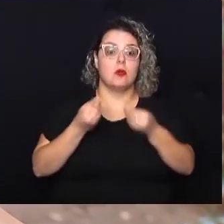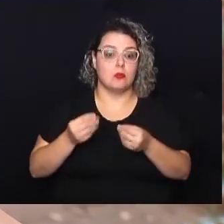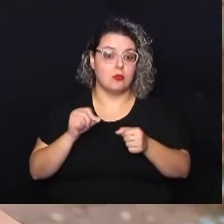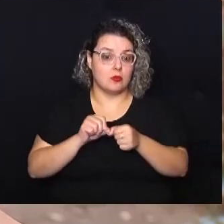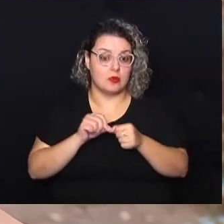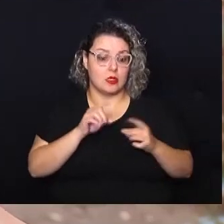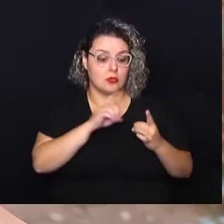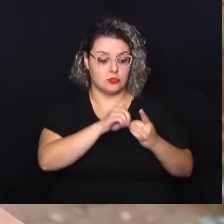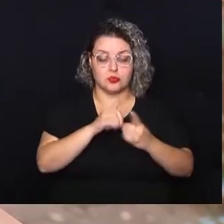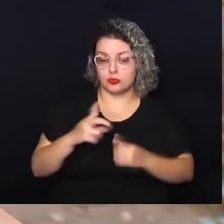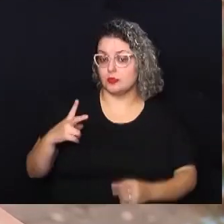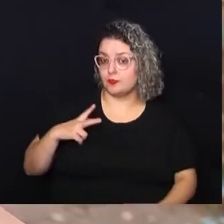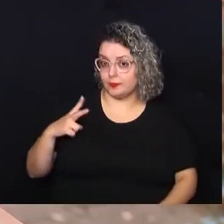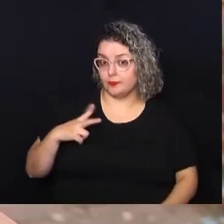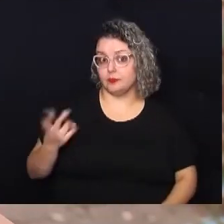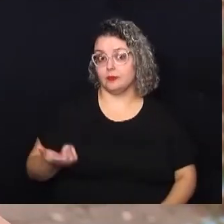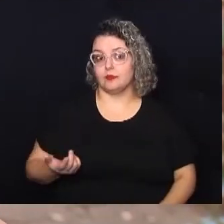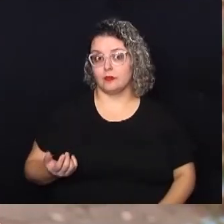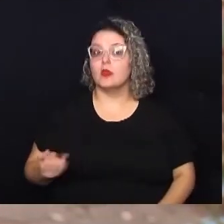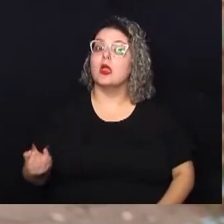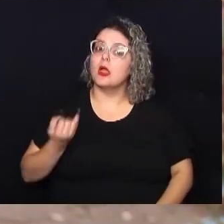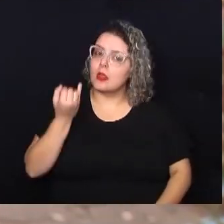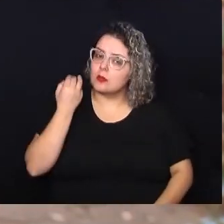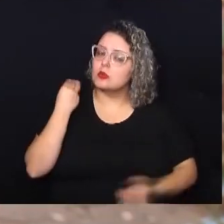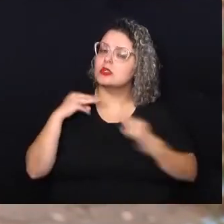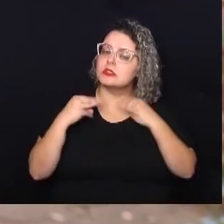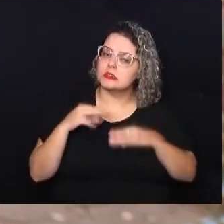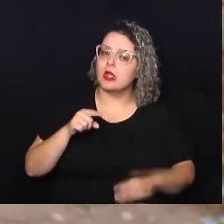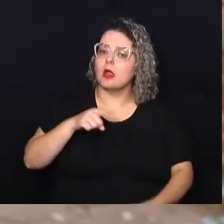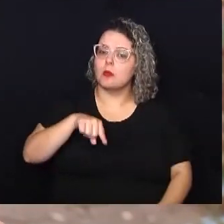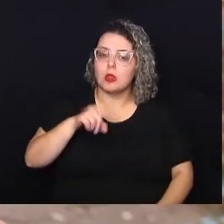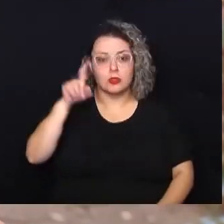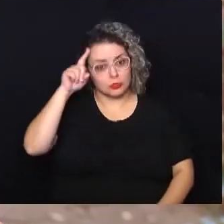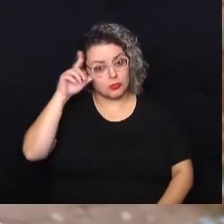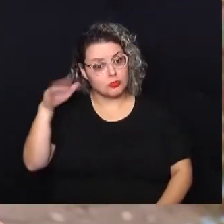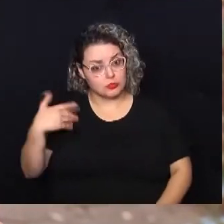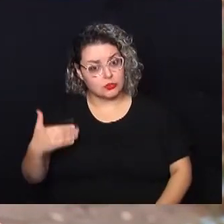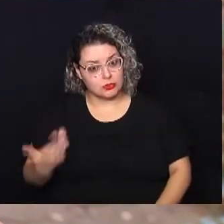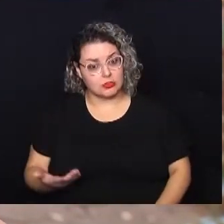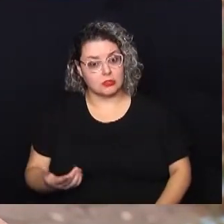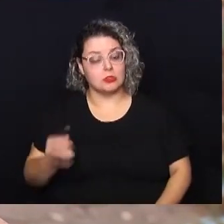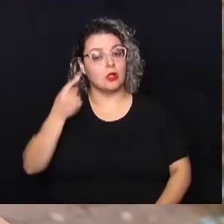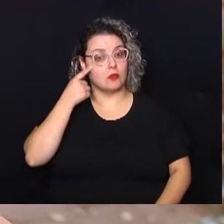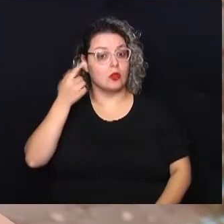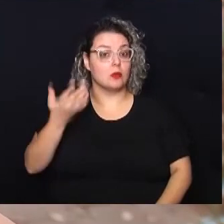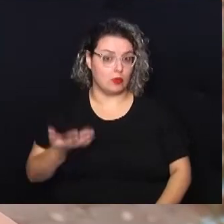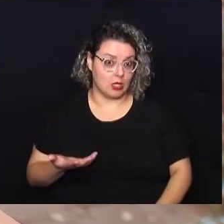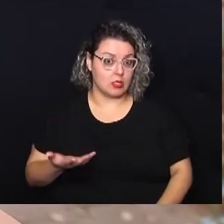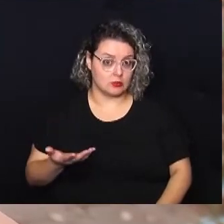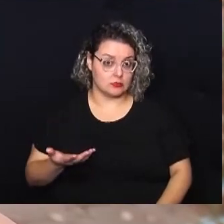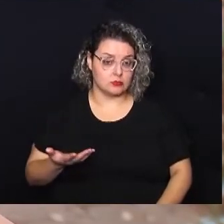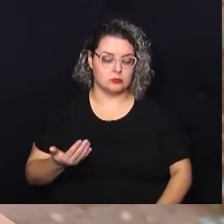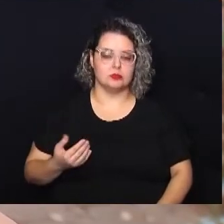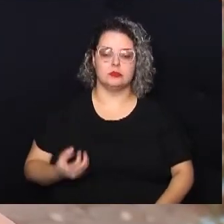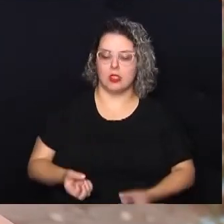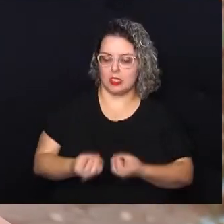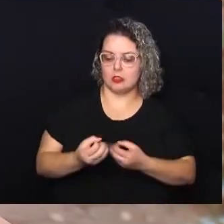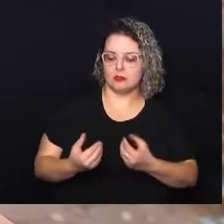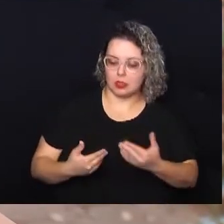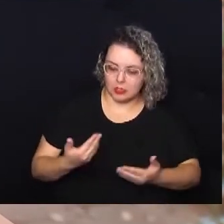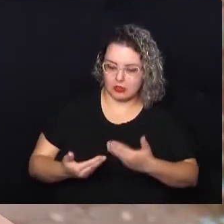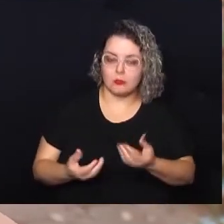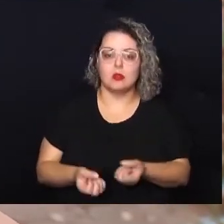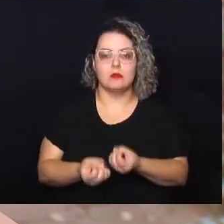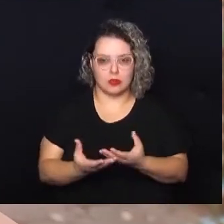atendimentos individuais, foi aparecendo a importância da música para eles no dia a dia. Então, foi pensado a partir dessas informações que eles trouxeram